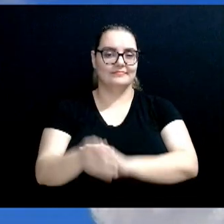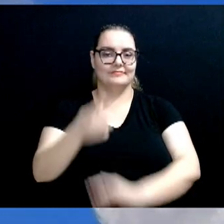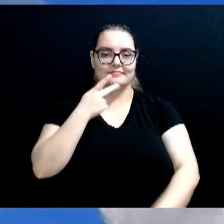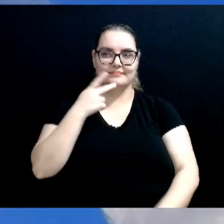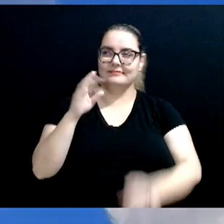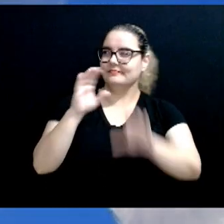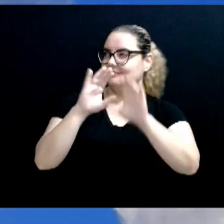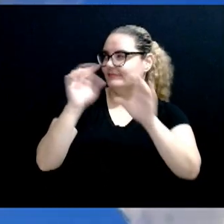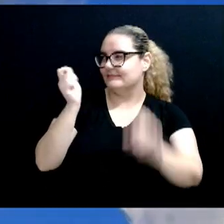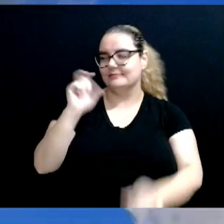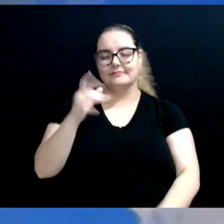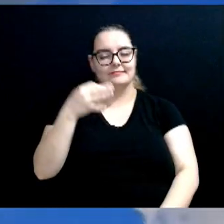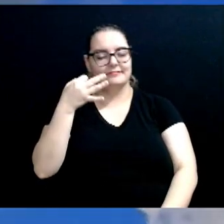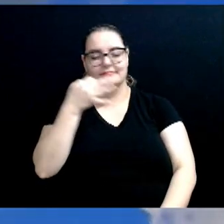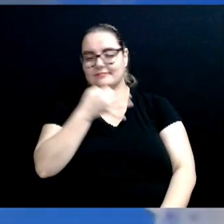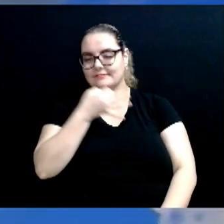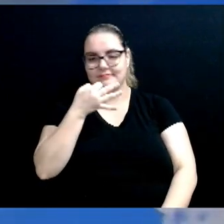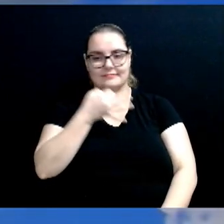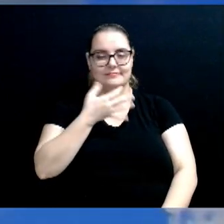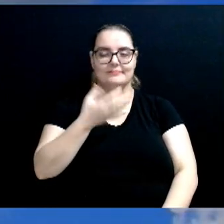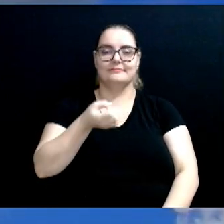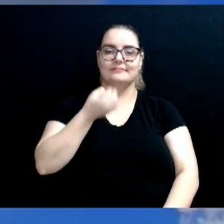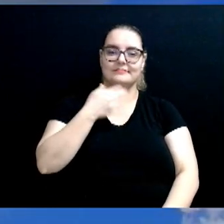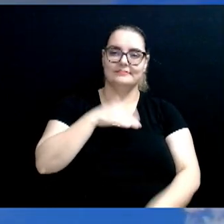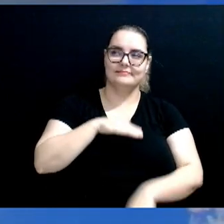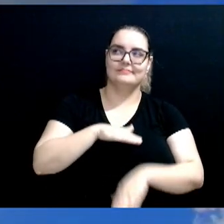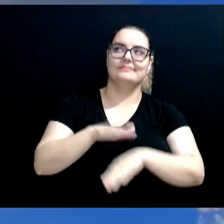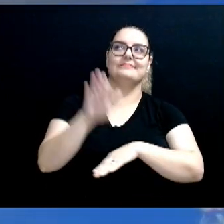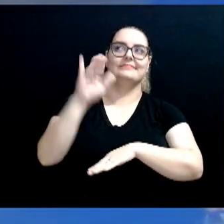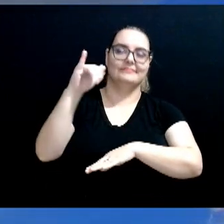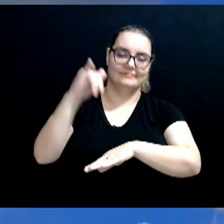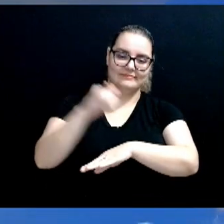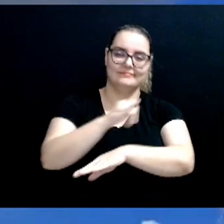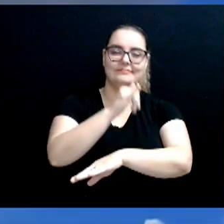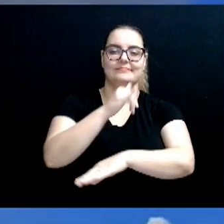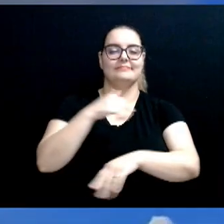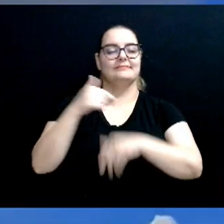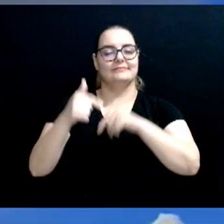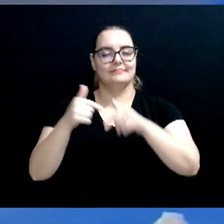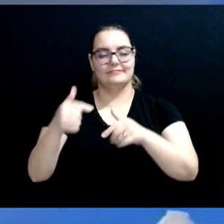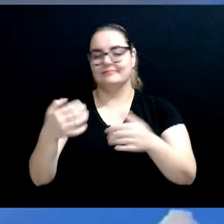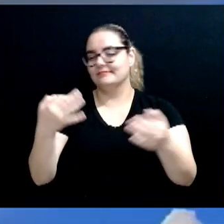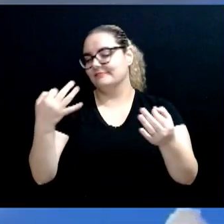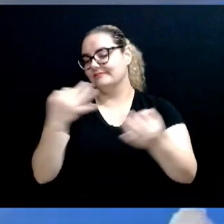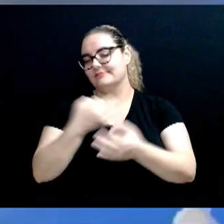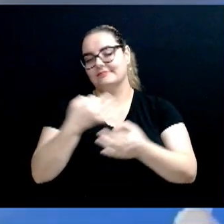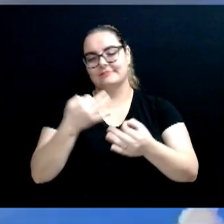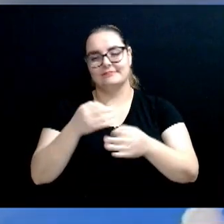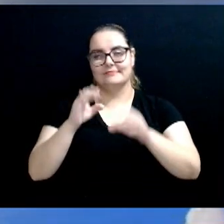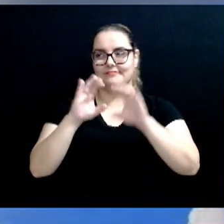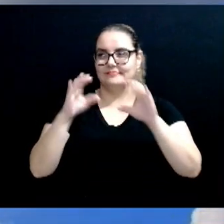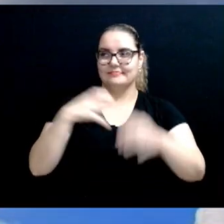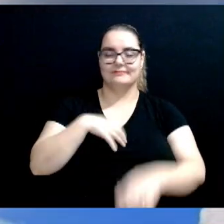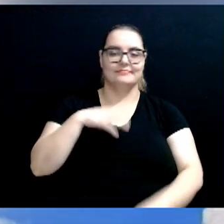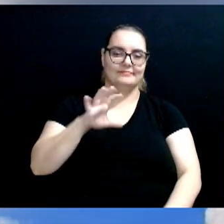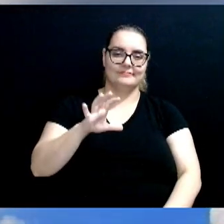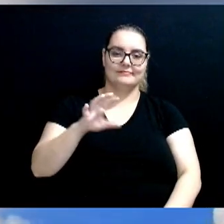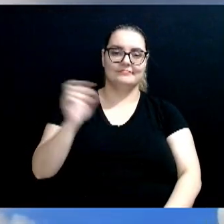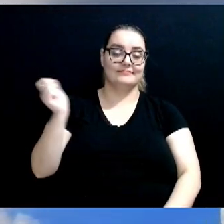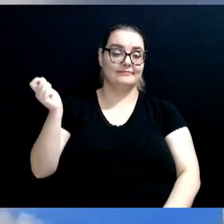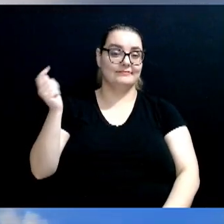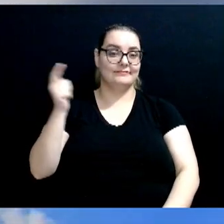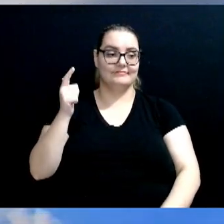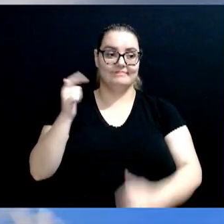brigadeiro, bom pra voar. Quem trabalha na aviação sabe que esse céu é maravilhoso quando tá assim, né? O sol tá,